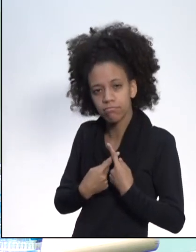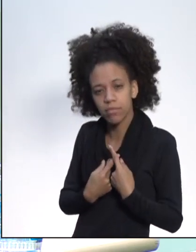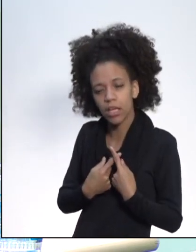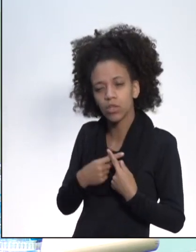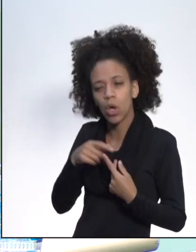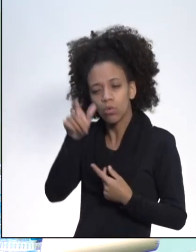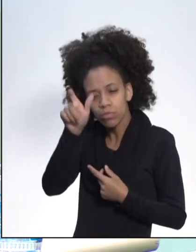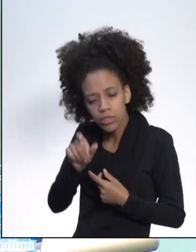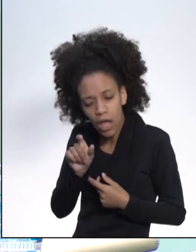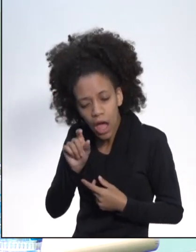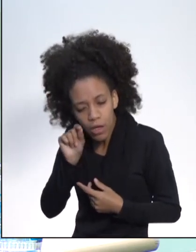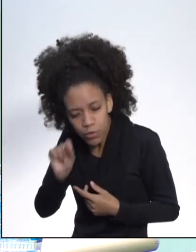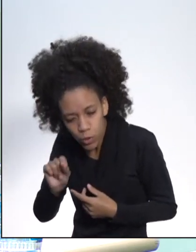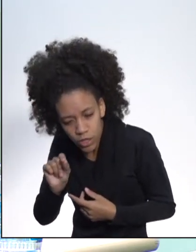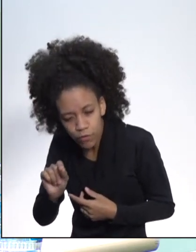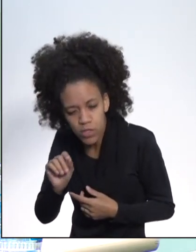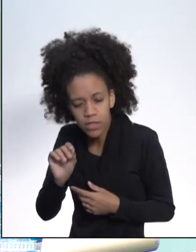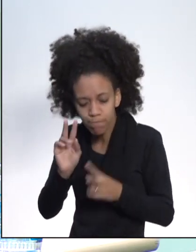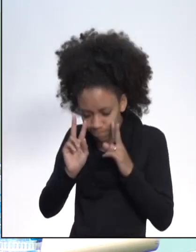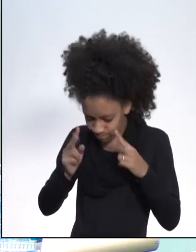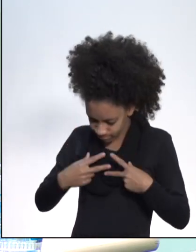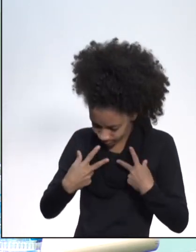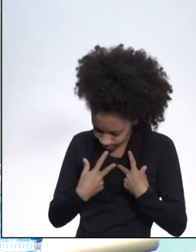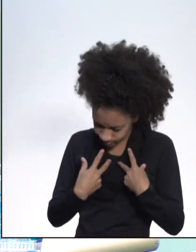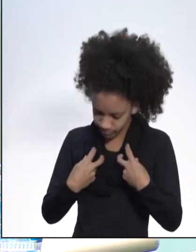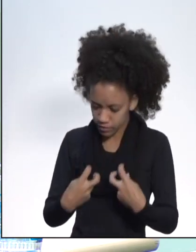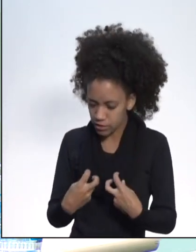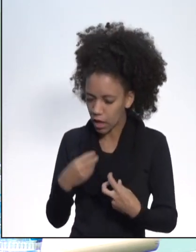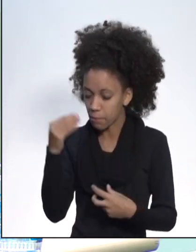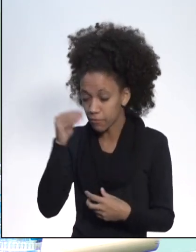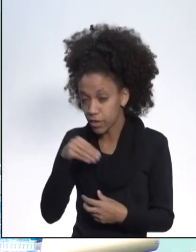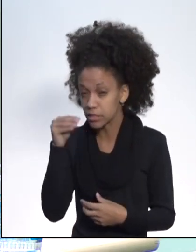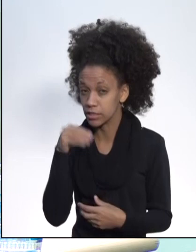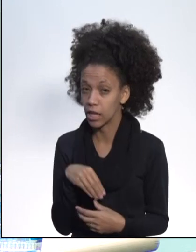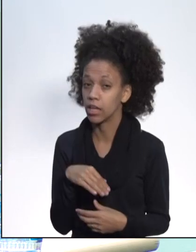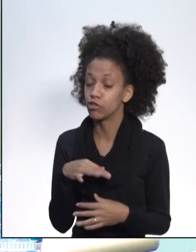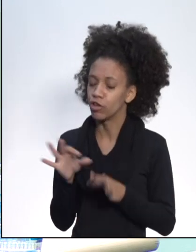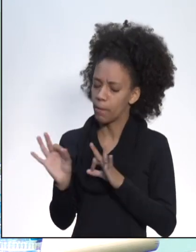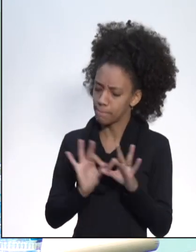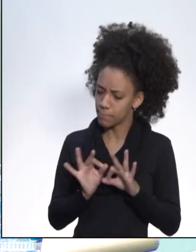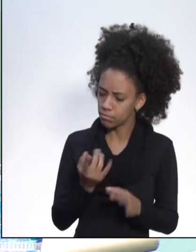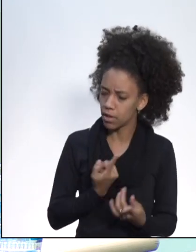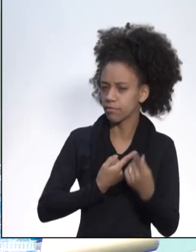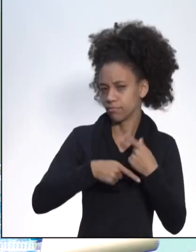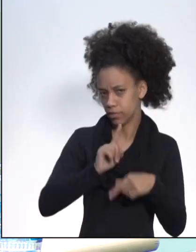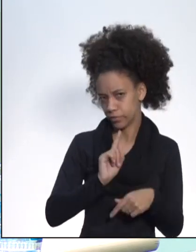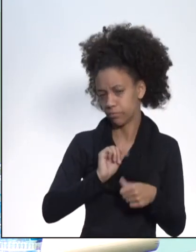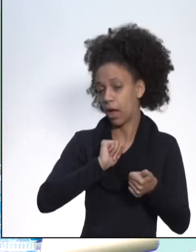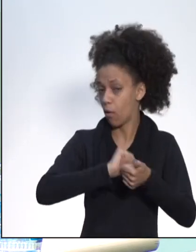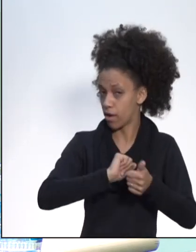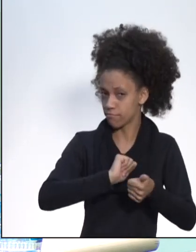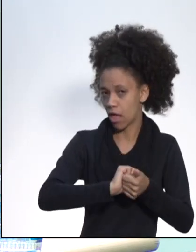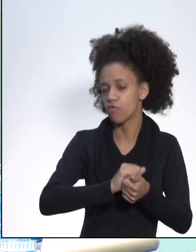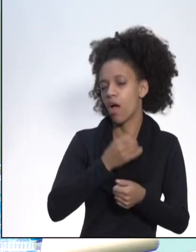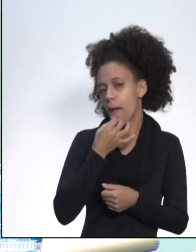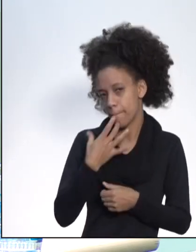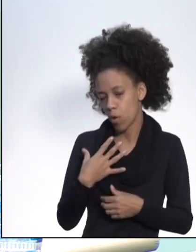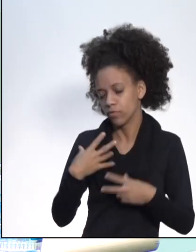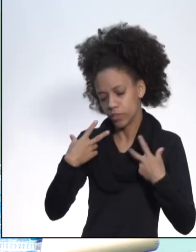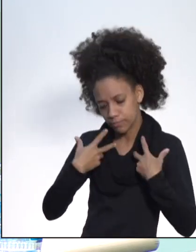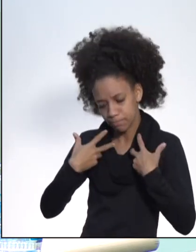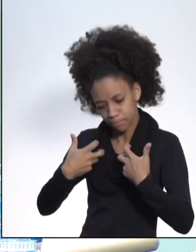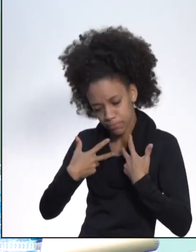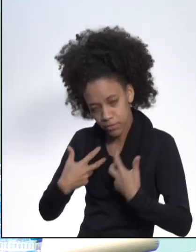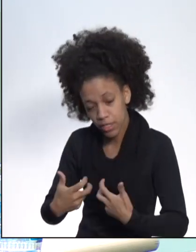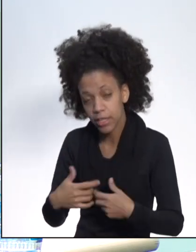realmente, que vocês não conseguem lidar muito bem, e fazer realmente esse plano para melhorar. Então, é bom que vocês estejam identificando. E